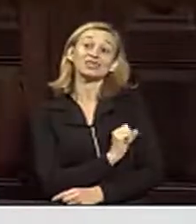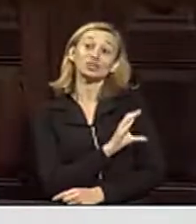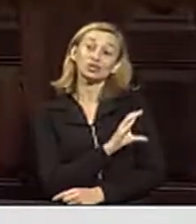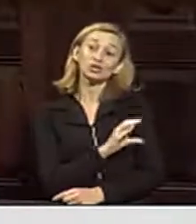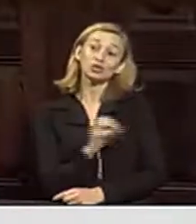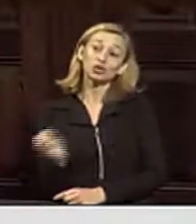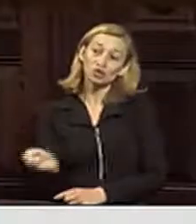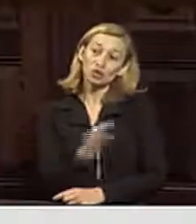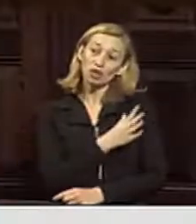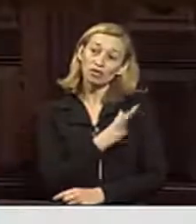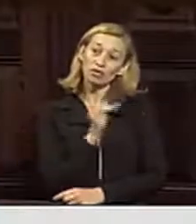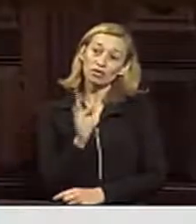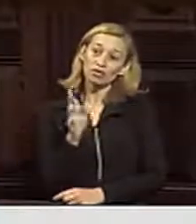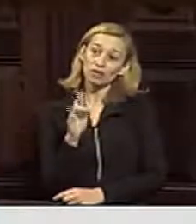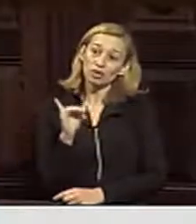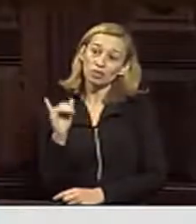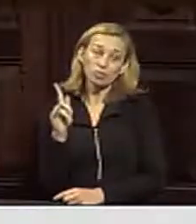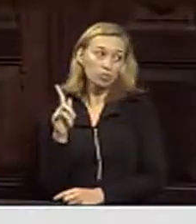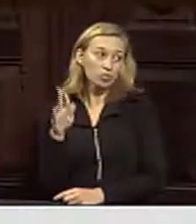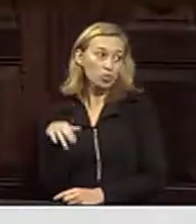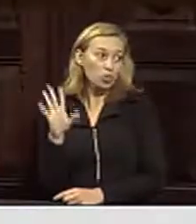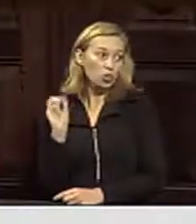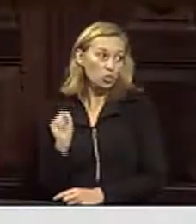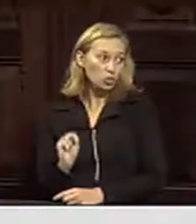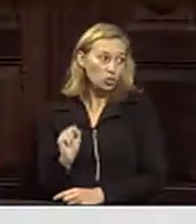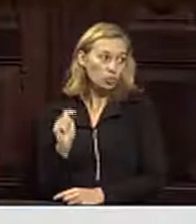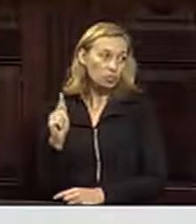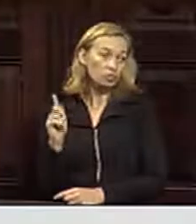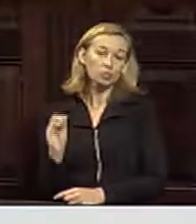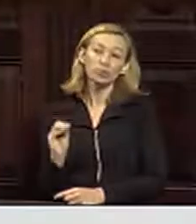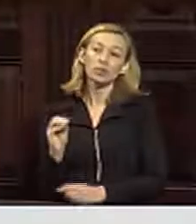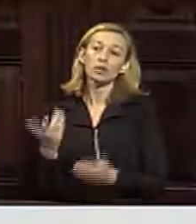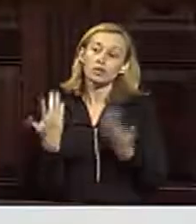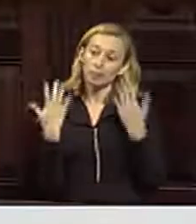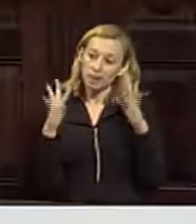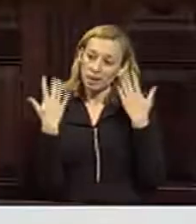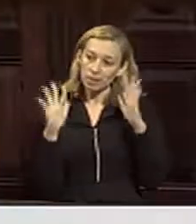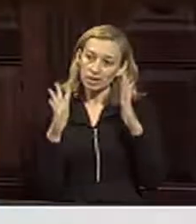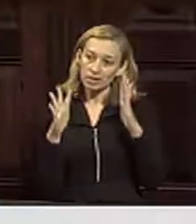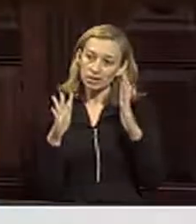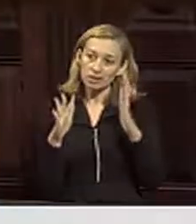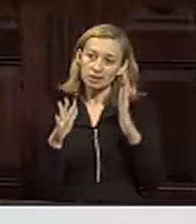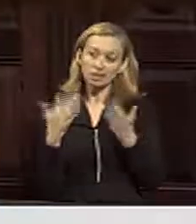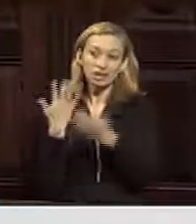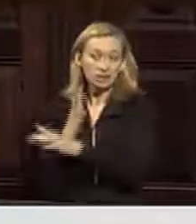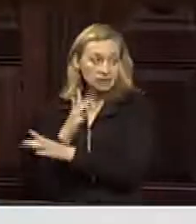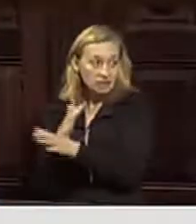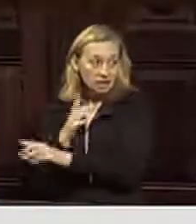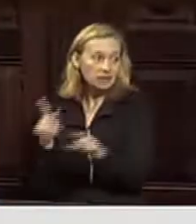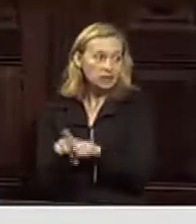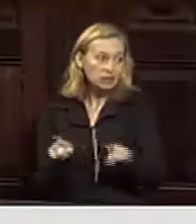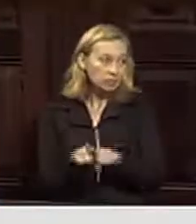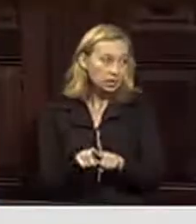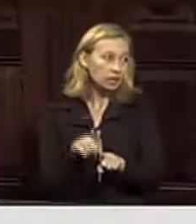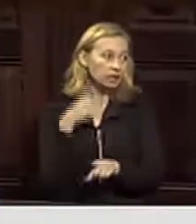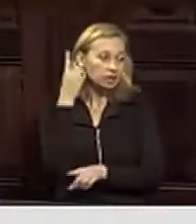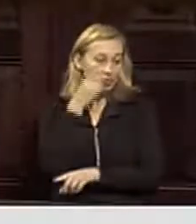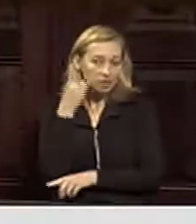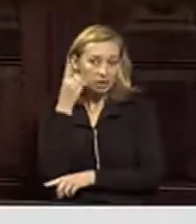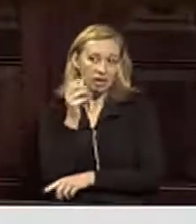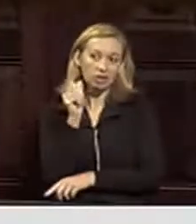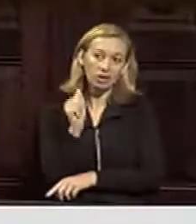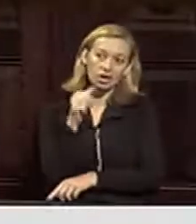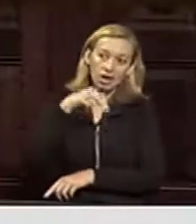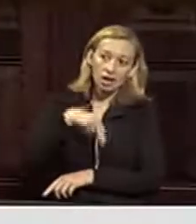Então, parabéns aí à Nova Friburgo e parabéns ao deputado Anderson Nogueira, que orgulha muito a nossa cidade